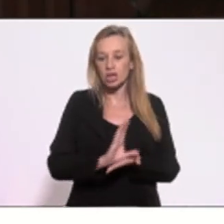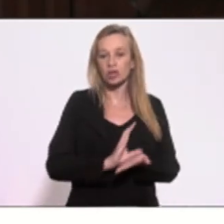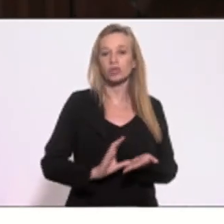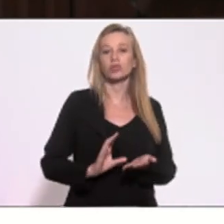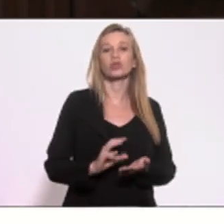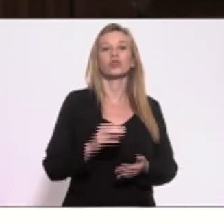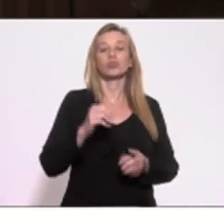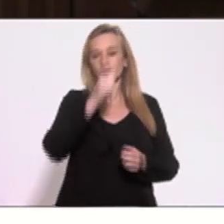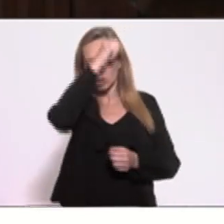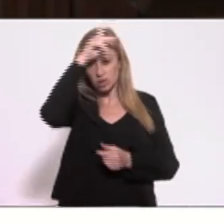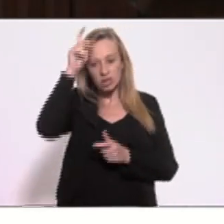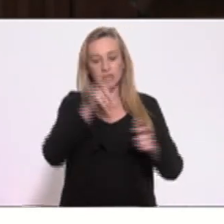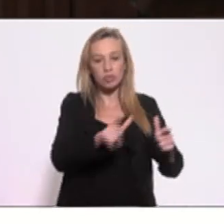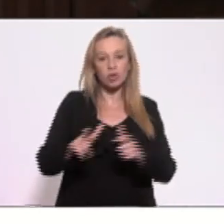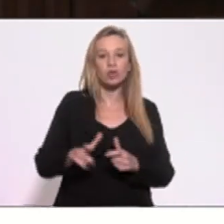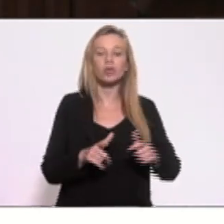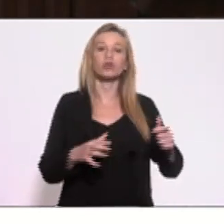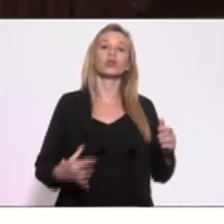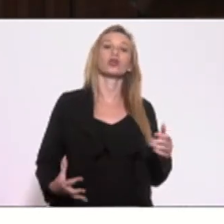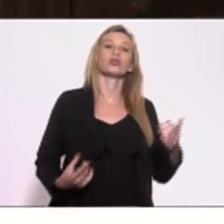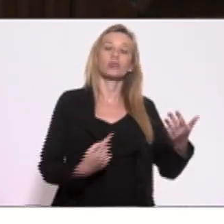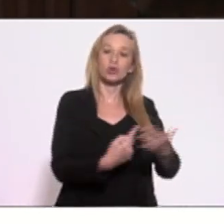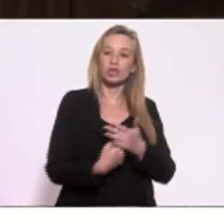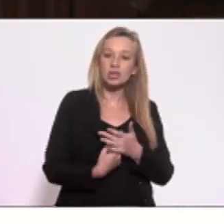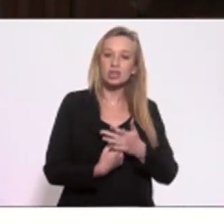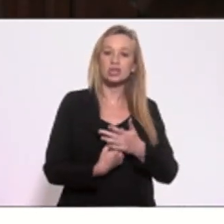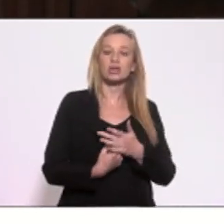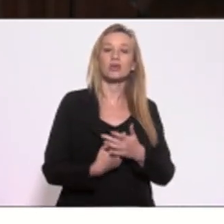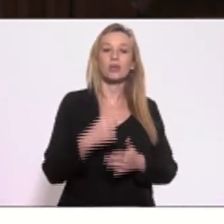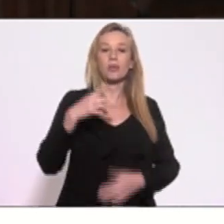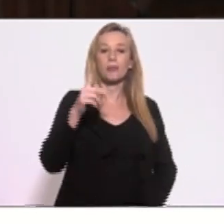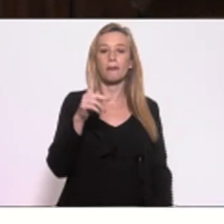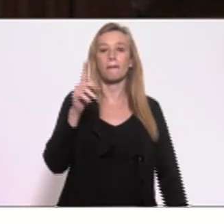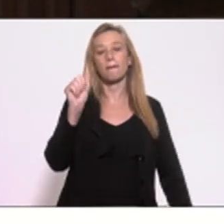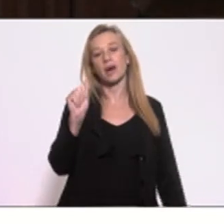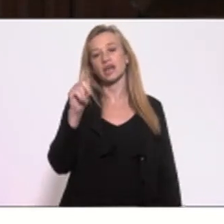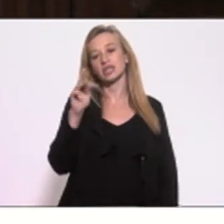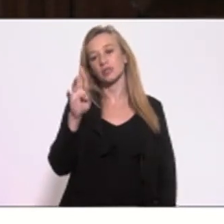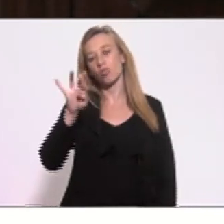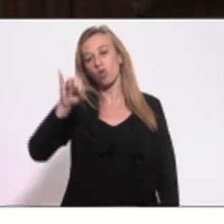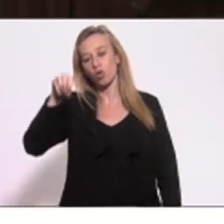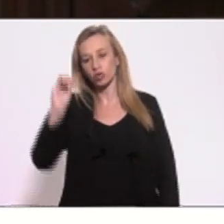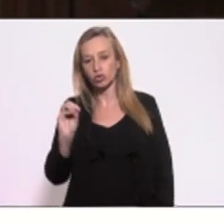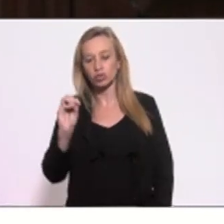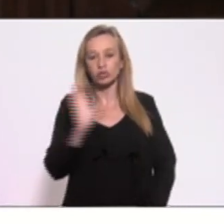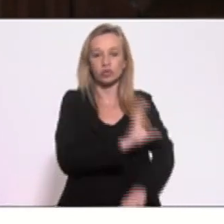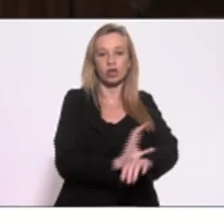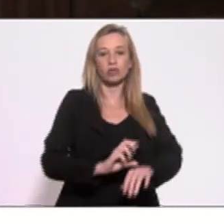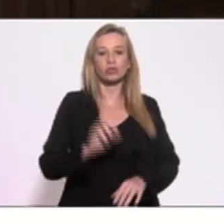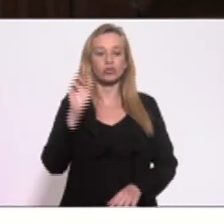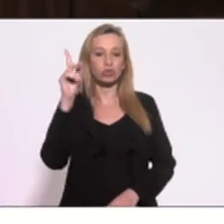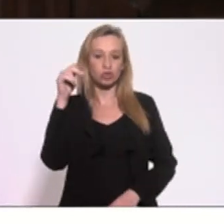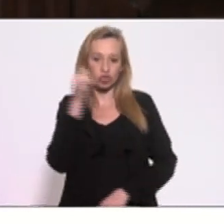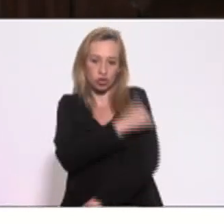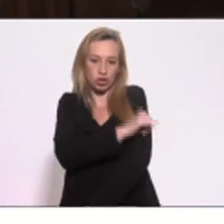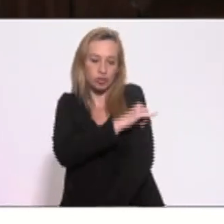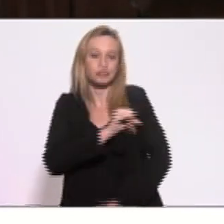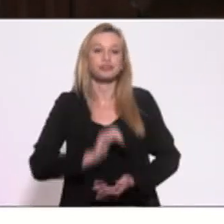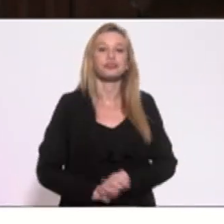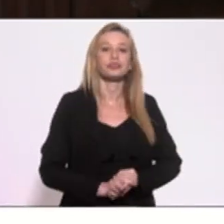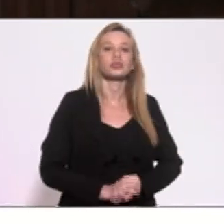Proteção do Patrimônio Cultural do Rio de Janeiro. A posteriori,